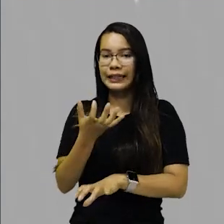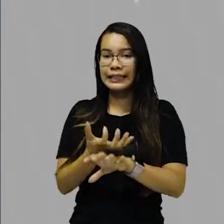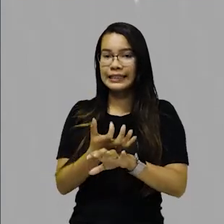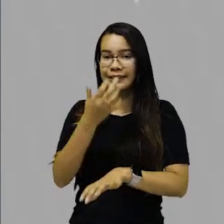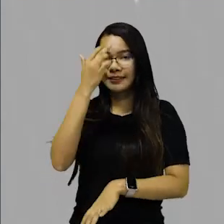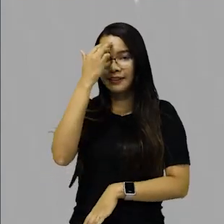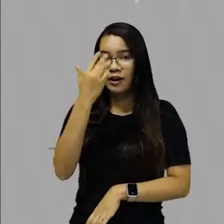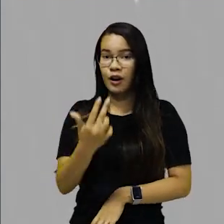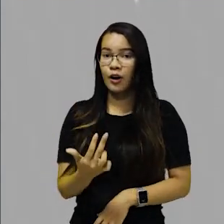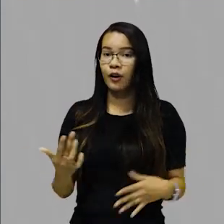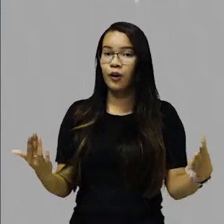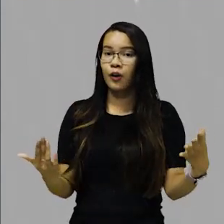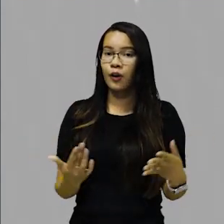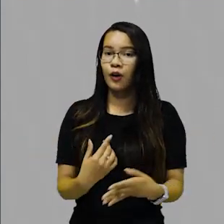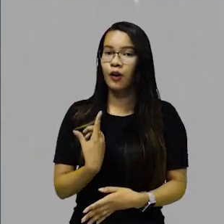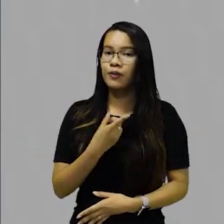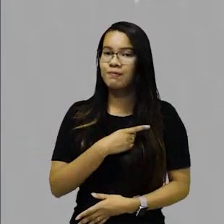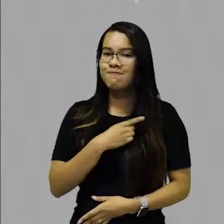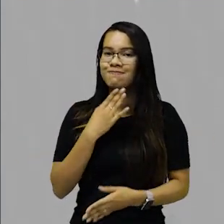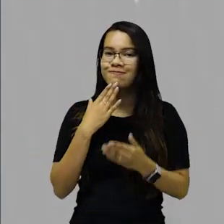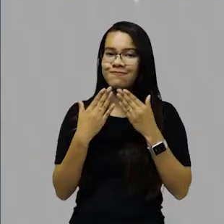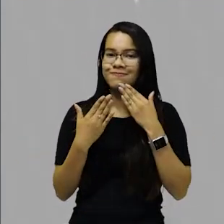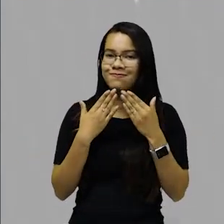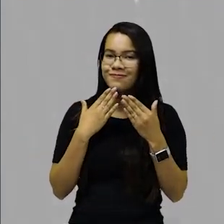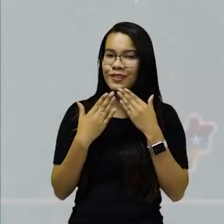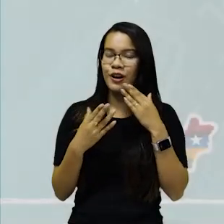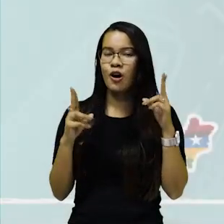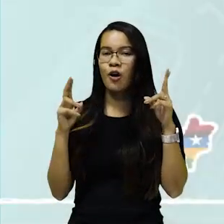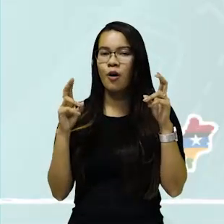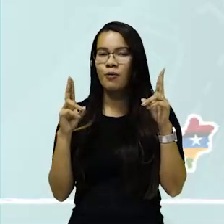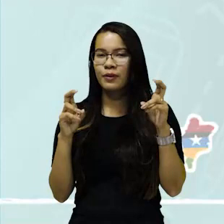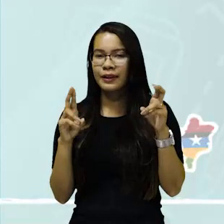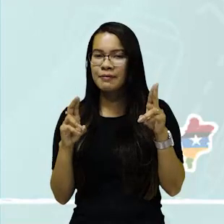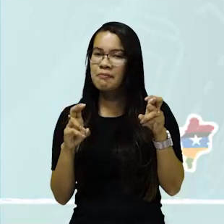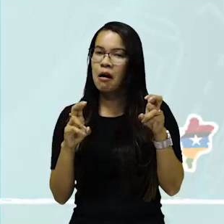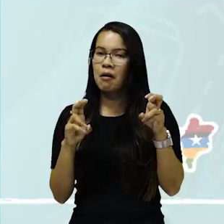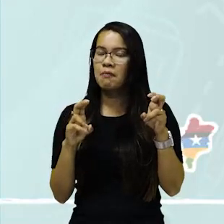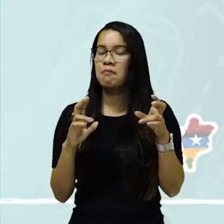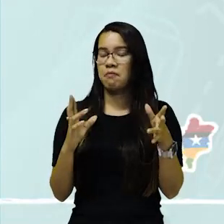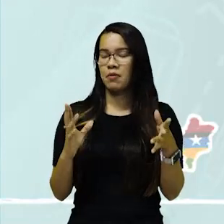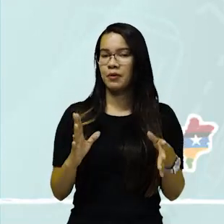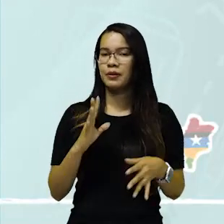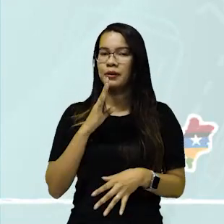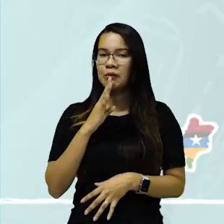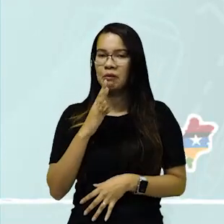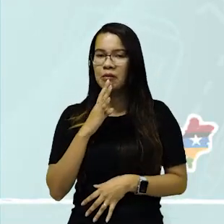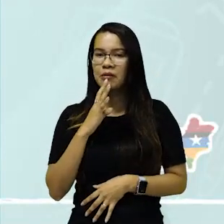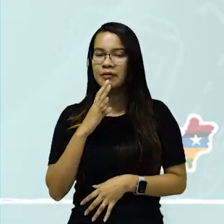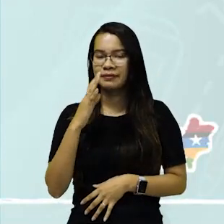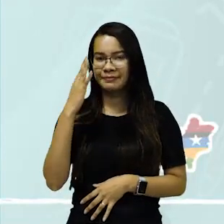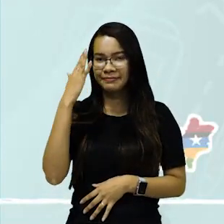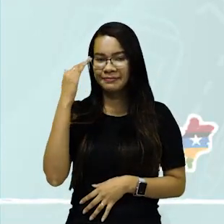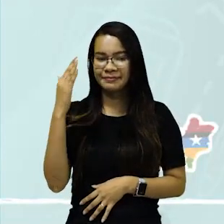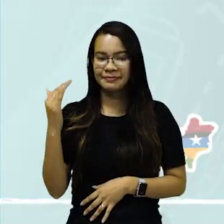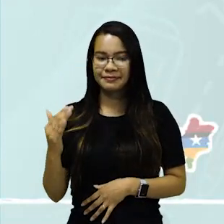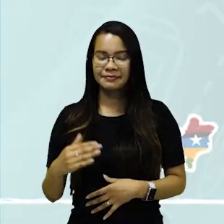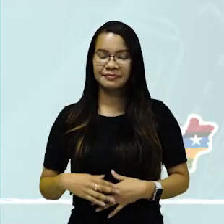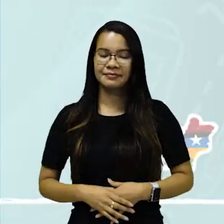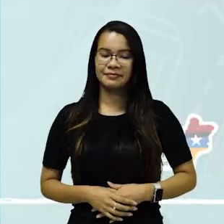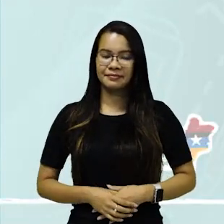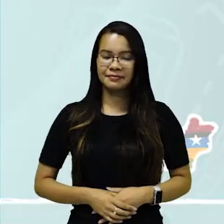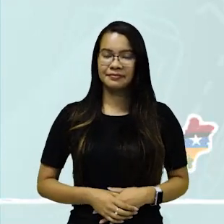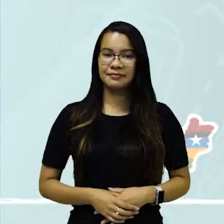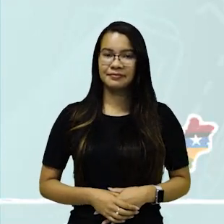Hoje iremos discutir uma temática, um objeto de conhecimento, como alguns preferem